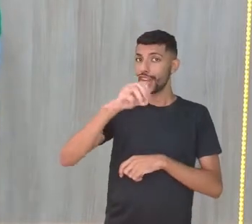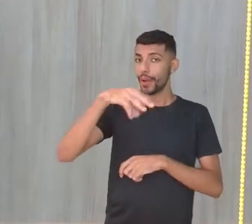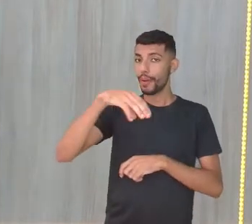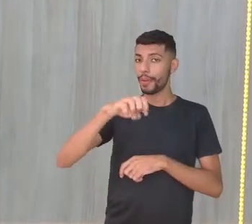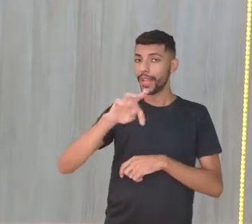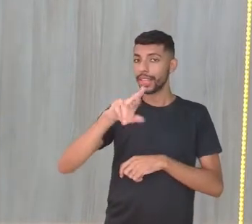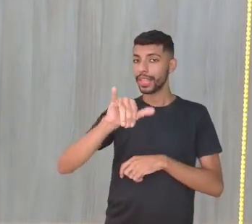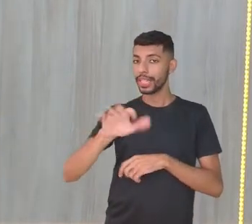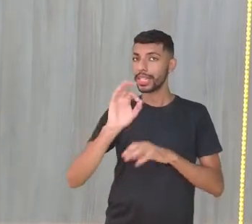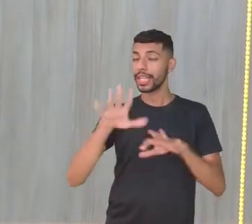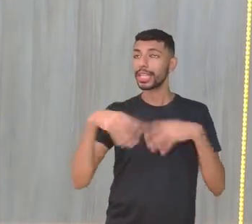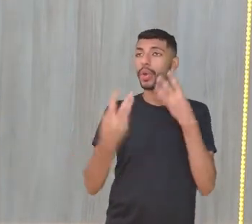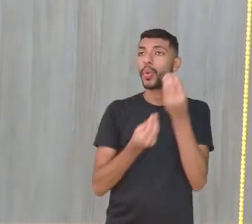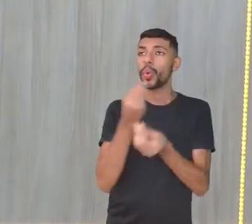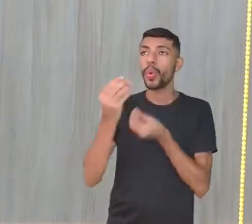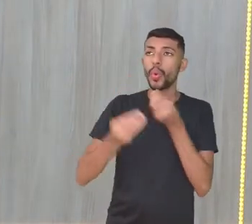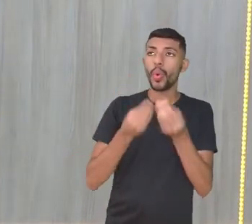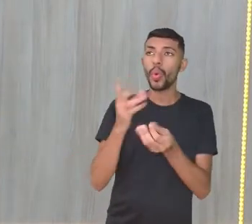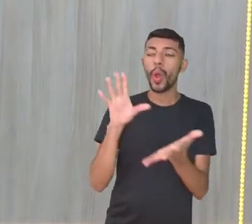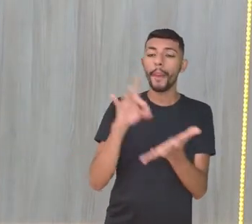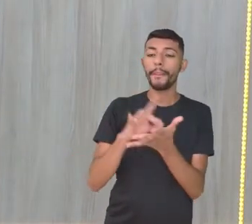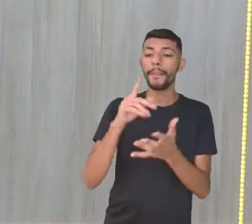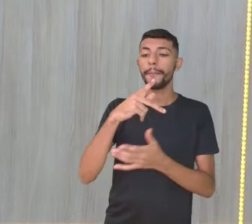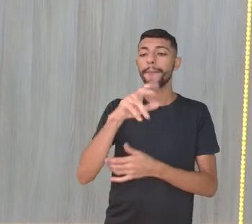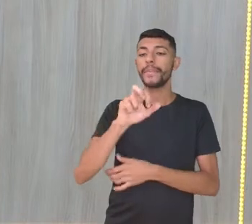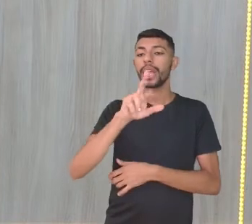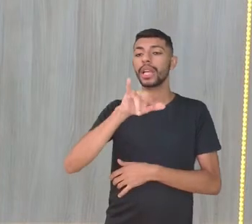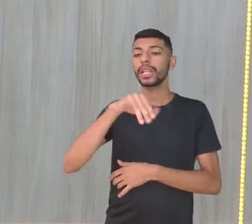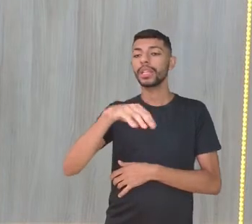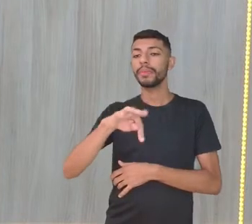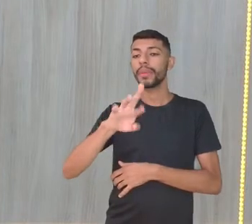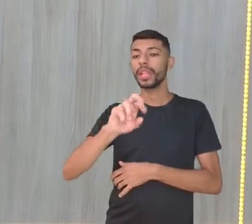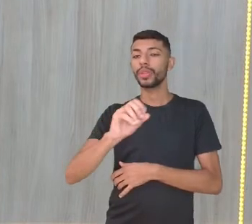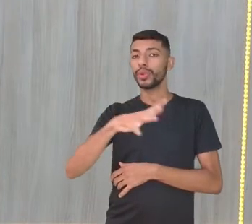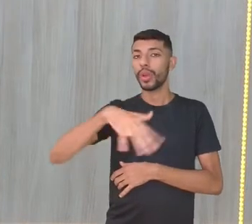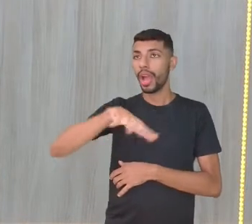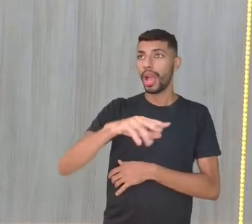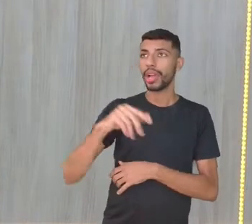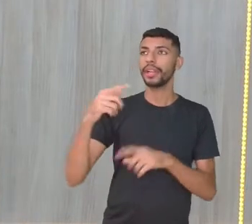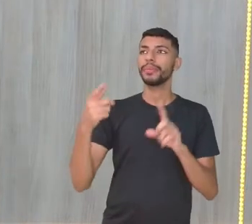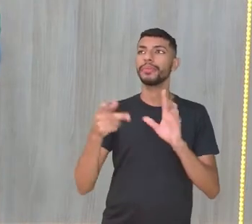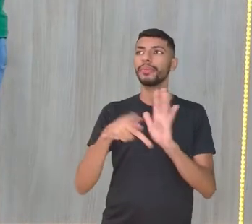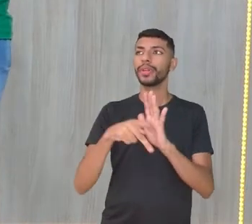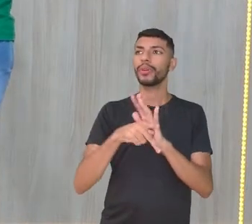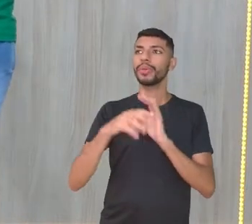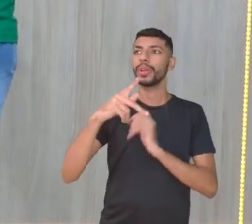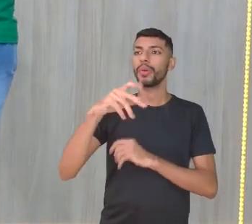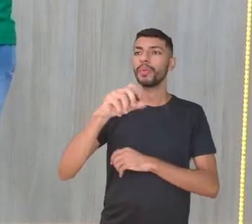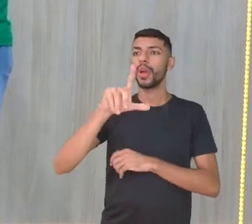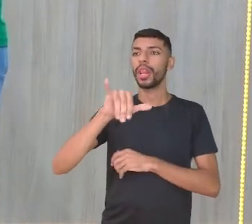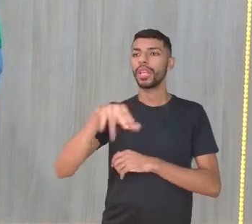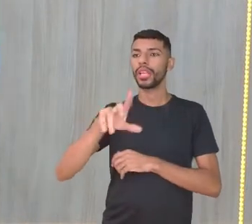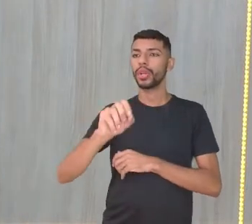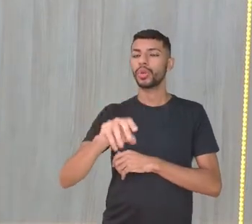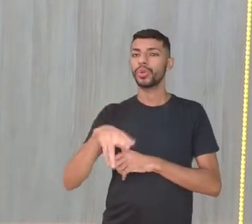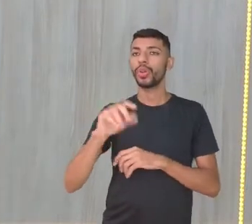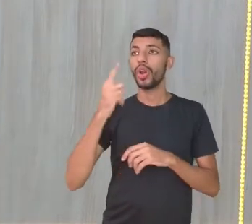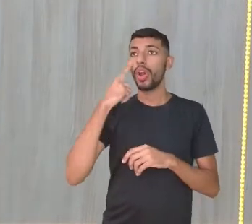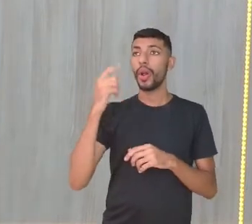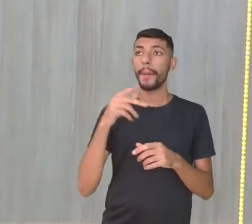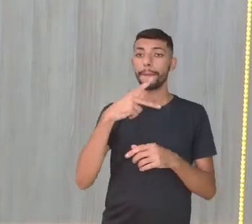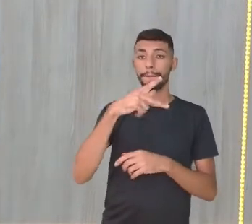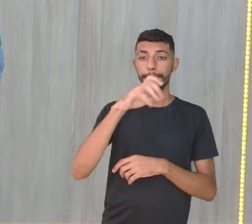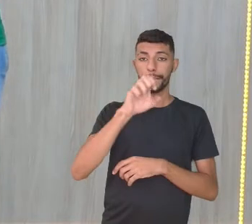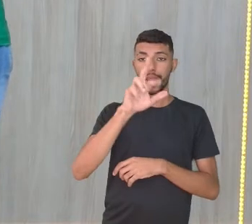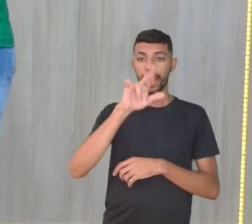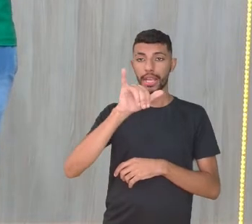é que eu determino o perímetro de um polígono? Anote aí também, o perímetro é a soma de todos os lados